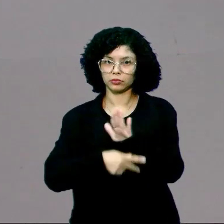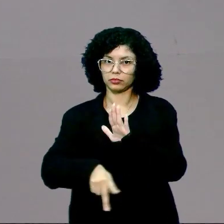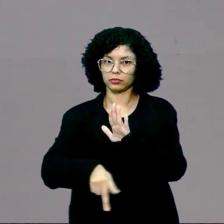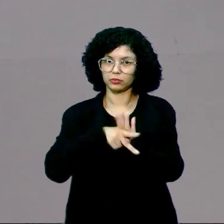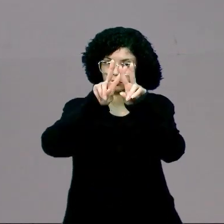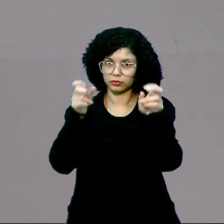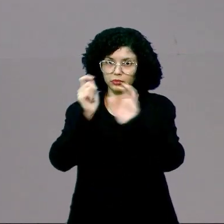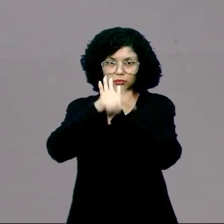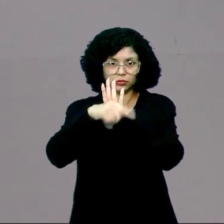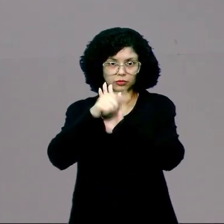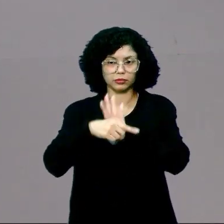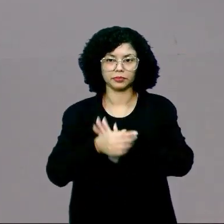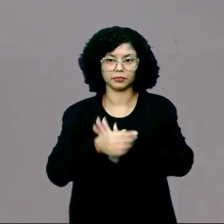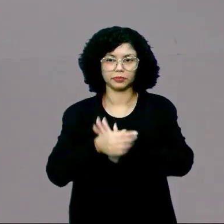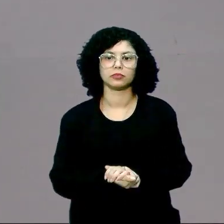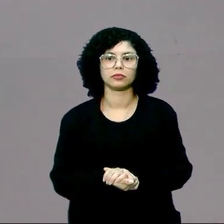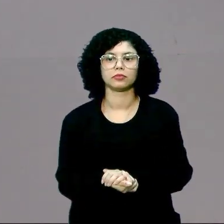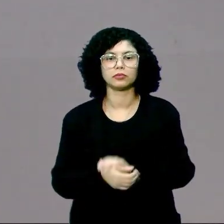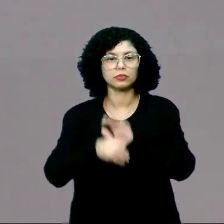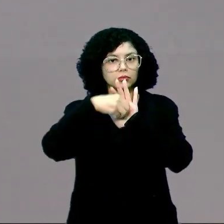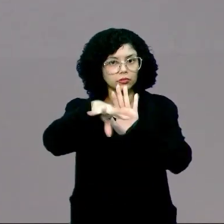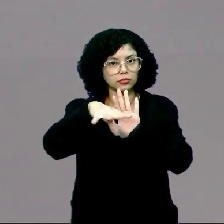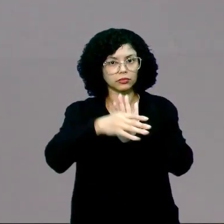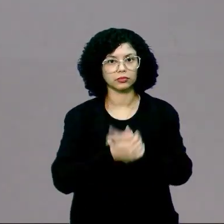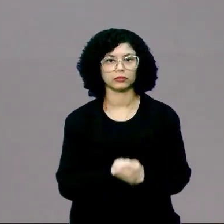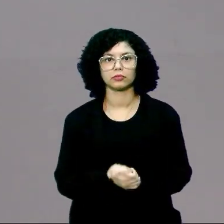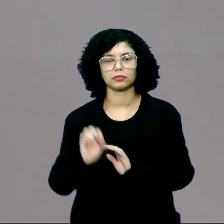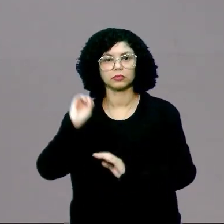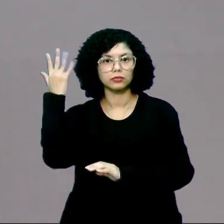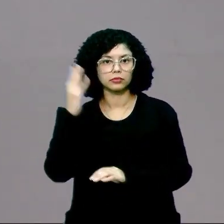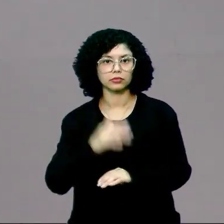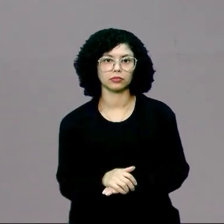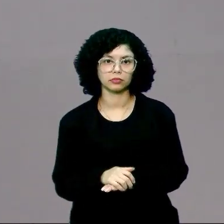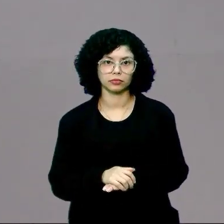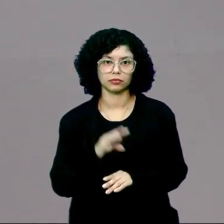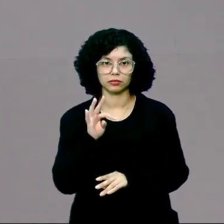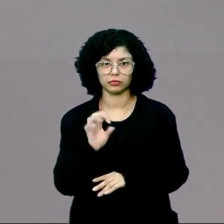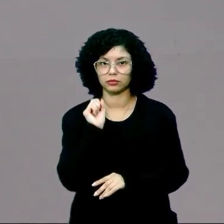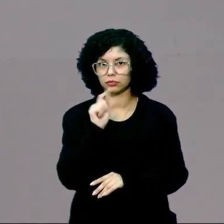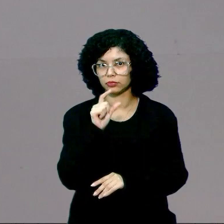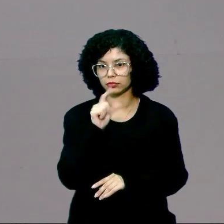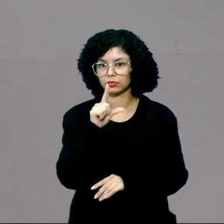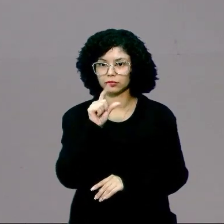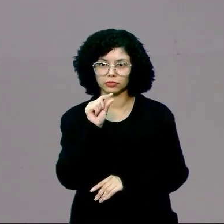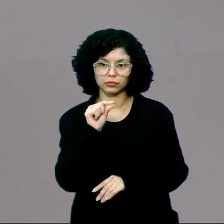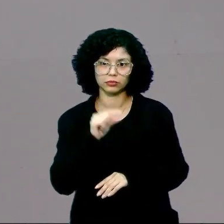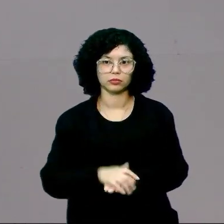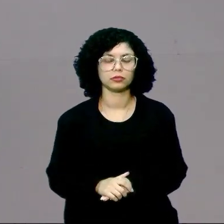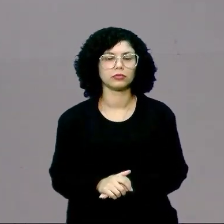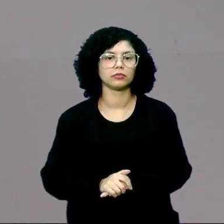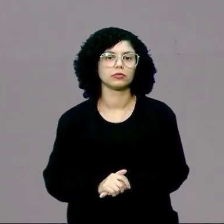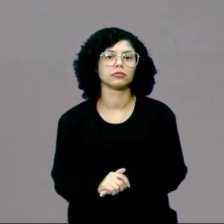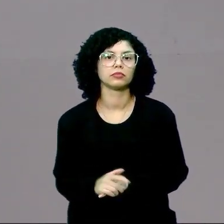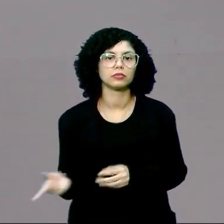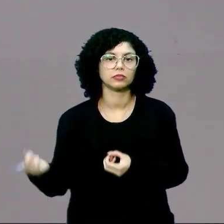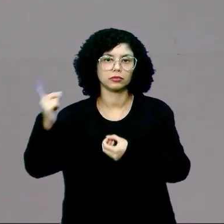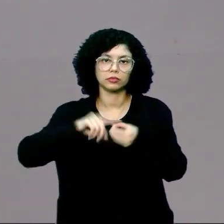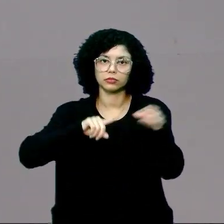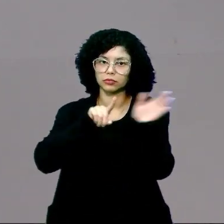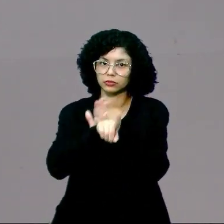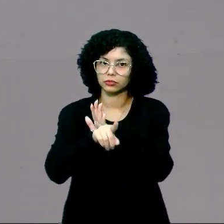dentro, né, desse gênero, dessa mídia, aí no caso o Twitter, né? Então a gente vai voltar